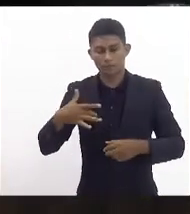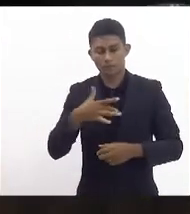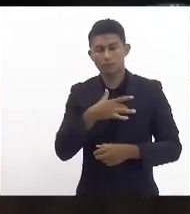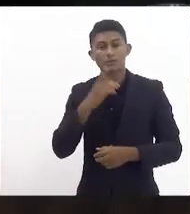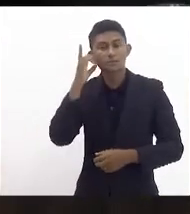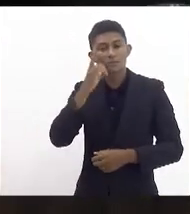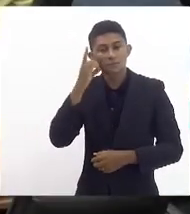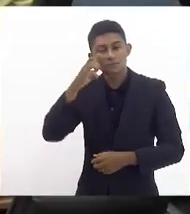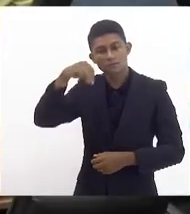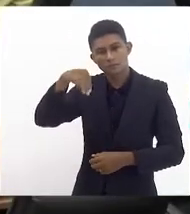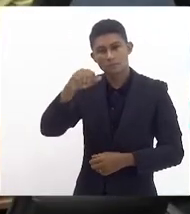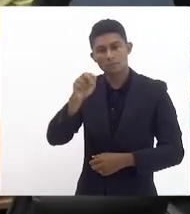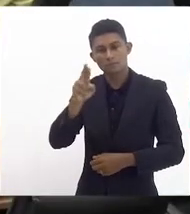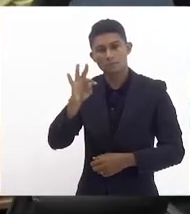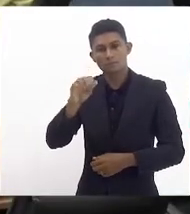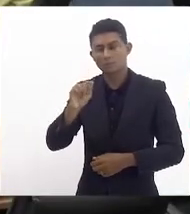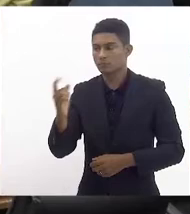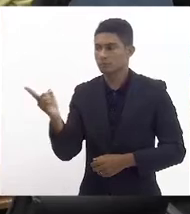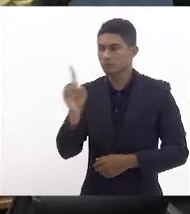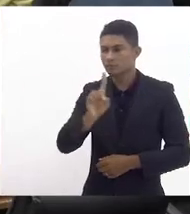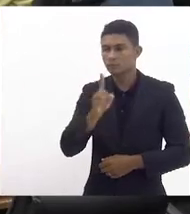Rocha.